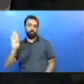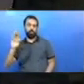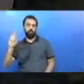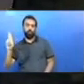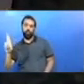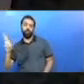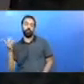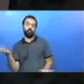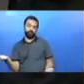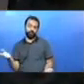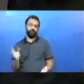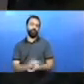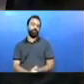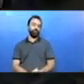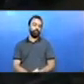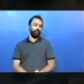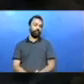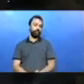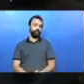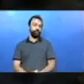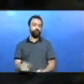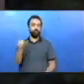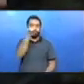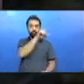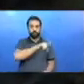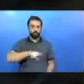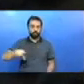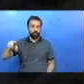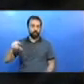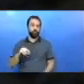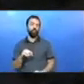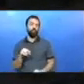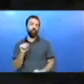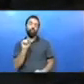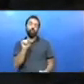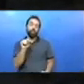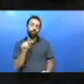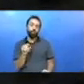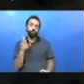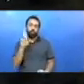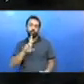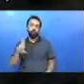E B com U fica bu. Então, qual dessas daqui nós utilizamos para escrever